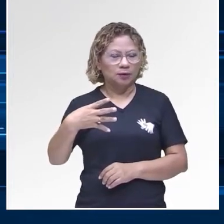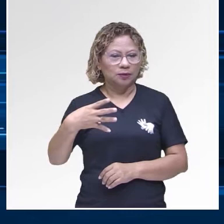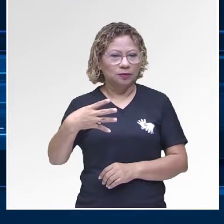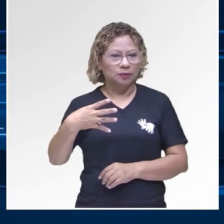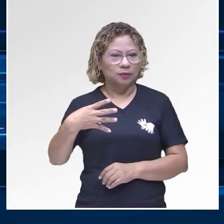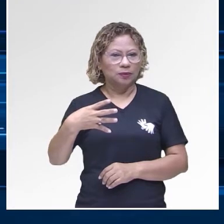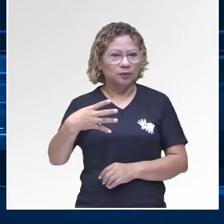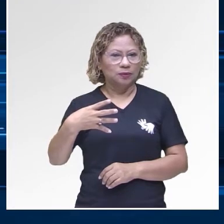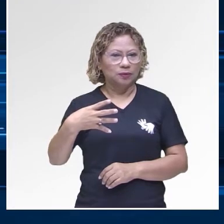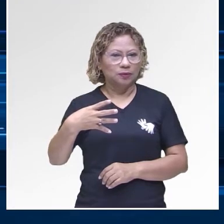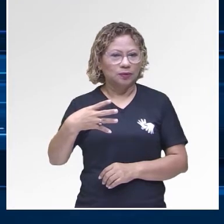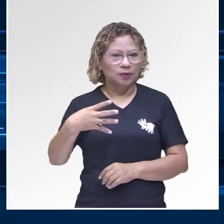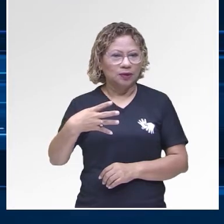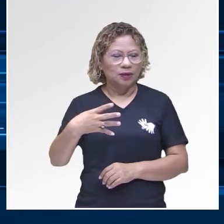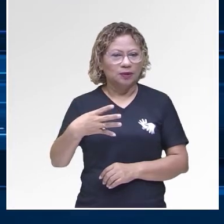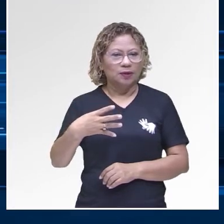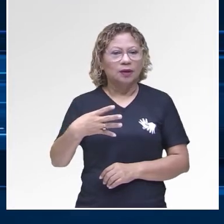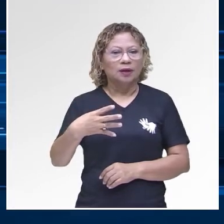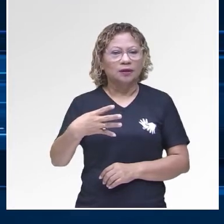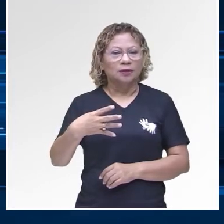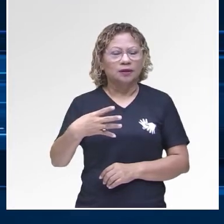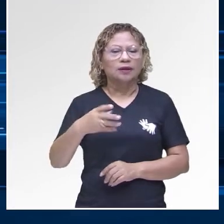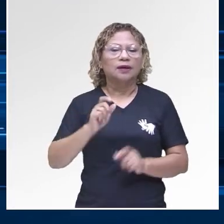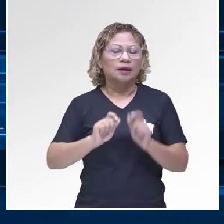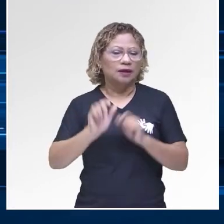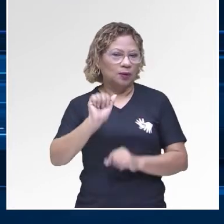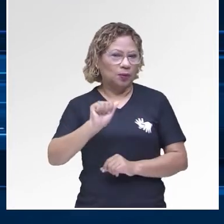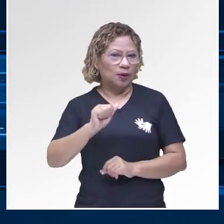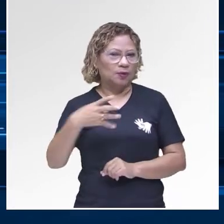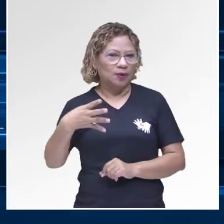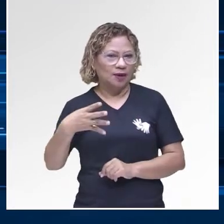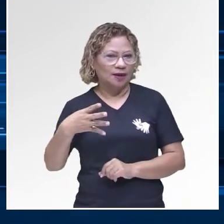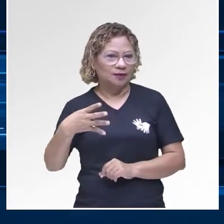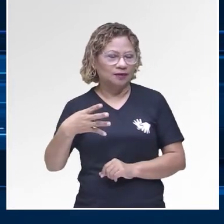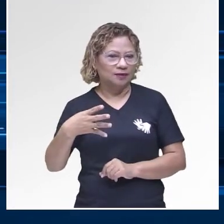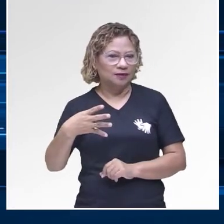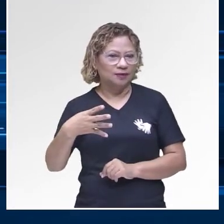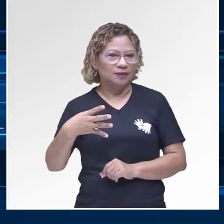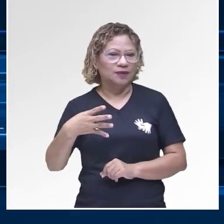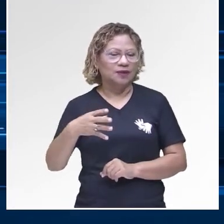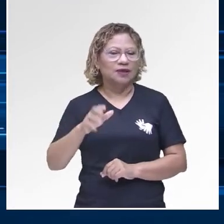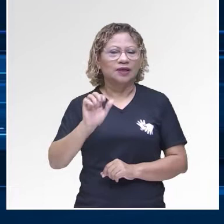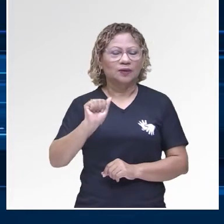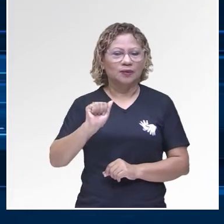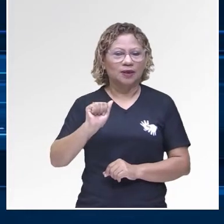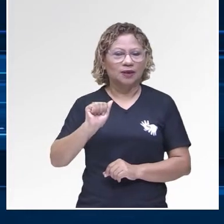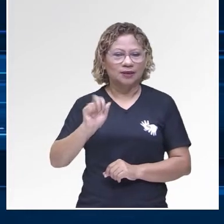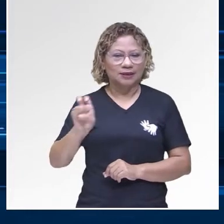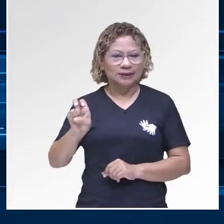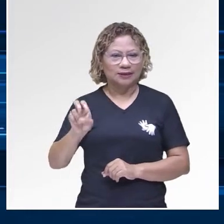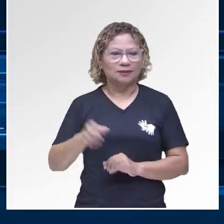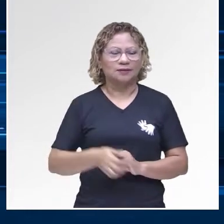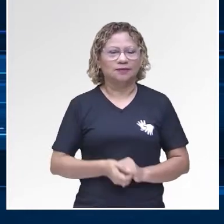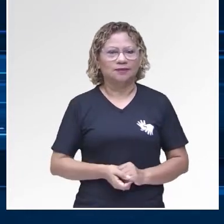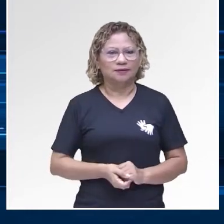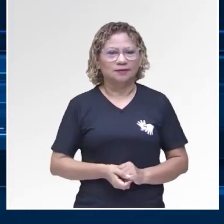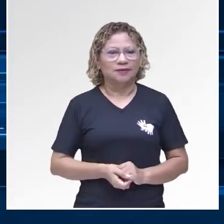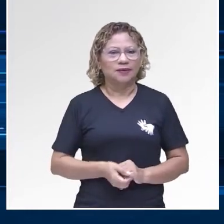A4, vamos pegar aqui, o A5 menos o A4. A5 menos o